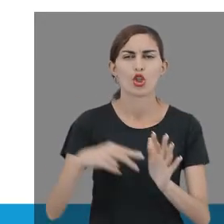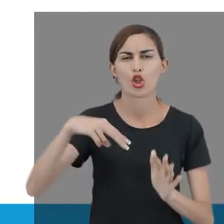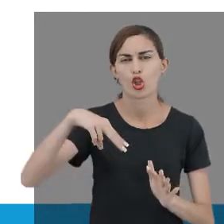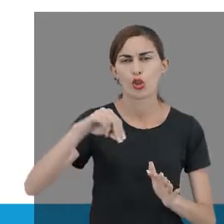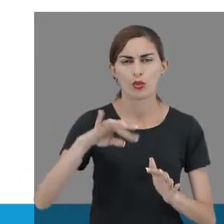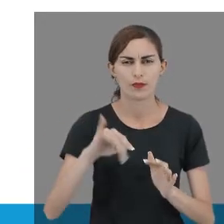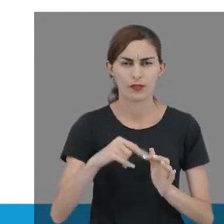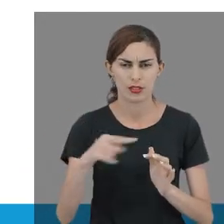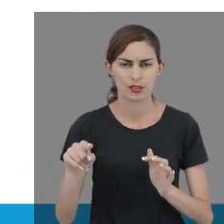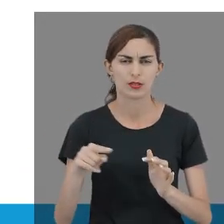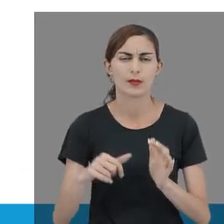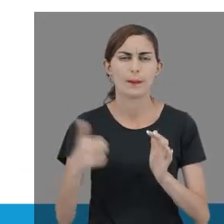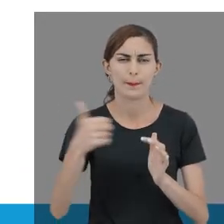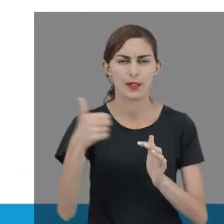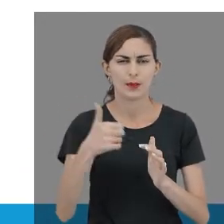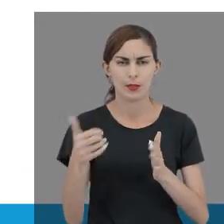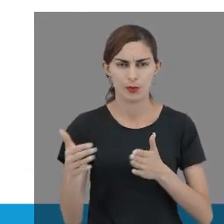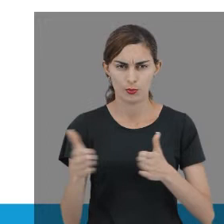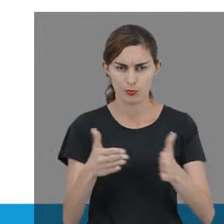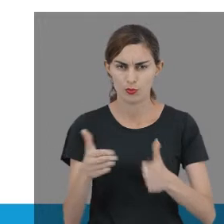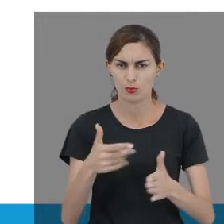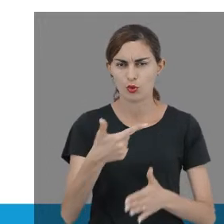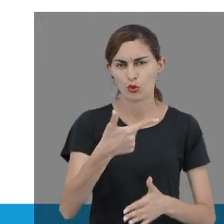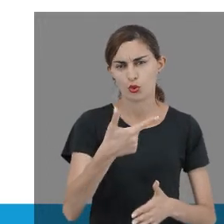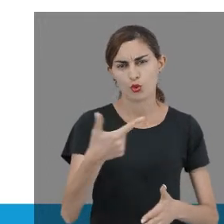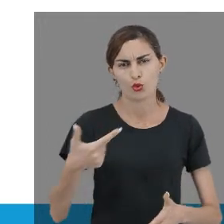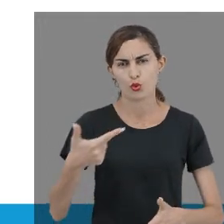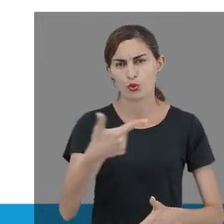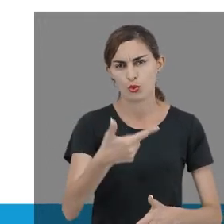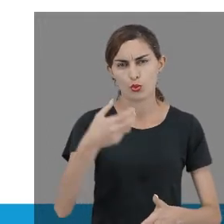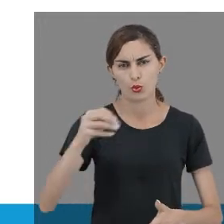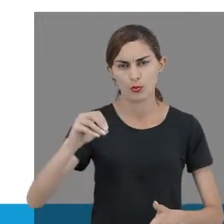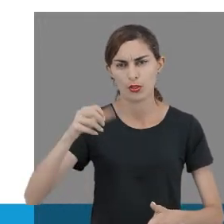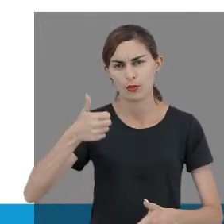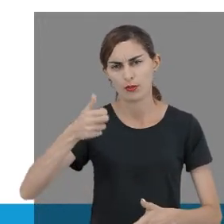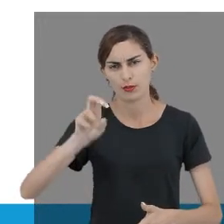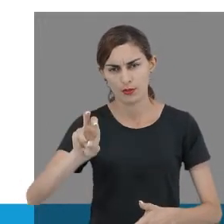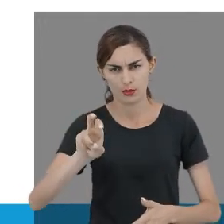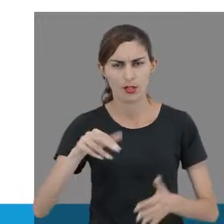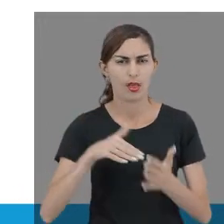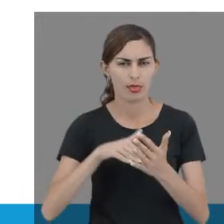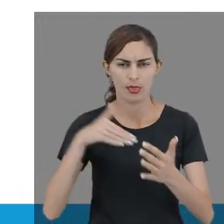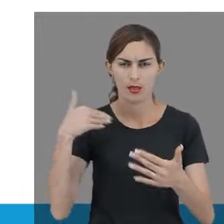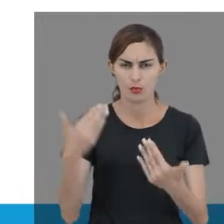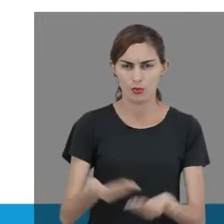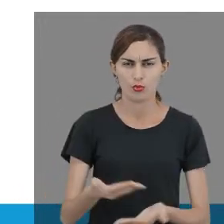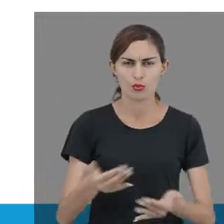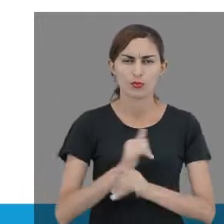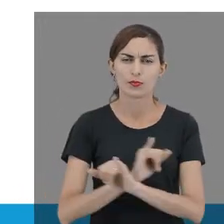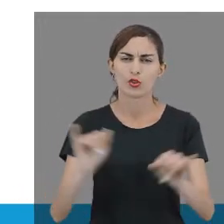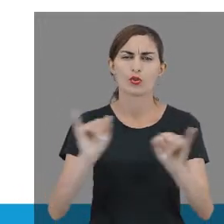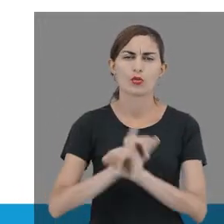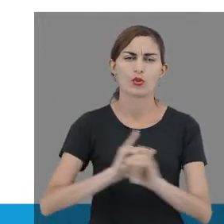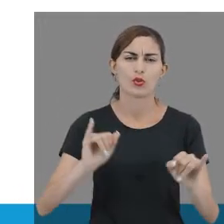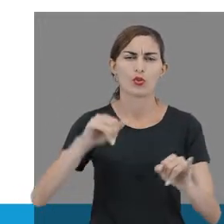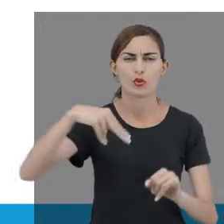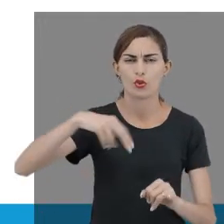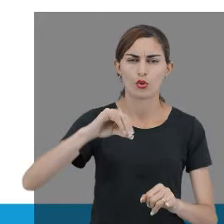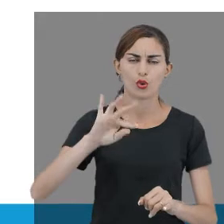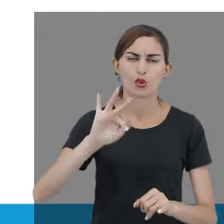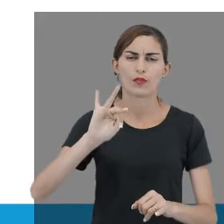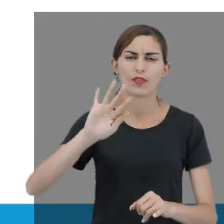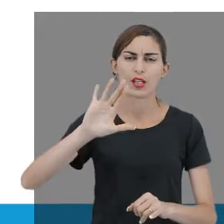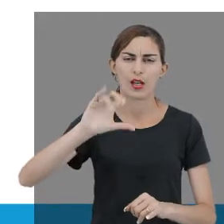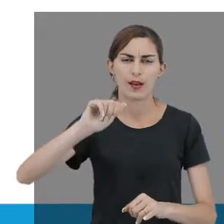a primeira medida naquele primeiro momento de 2015 e que perpetua até hoje. Então, essa notificação dos casos de microcefalia